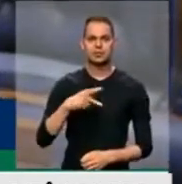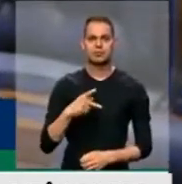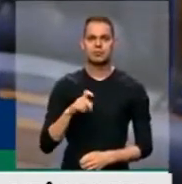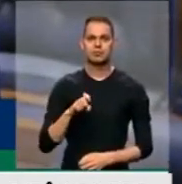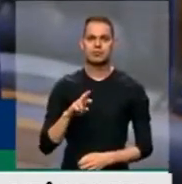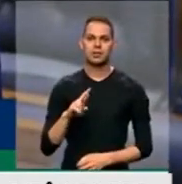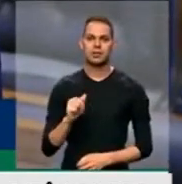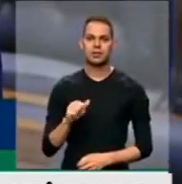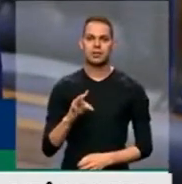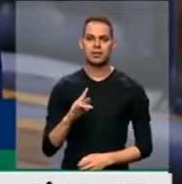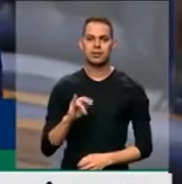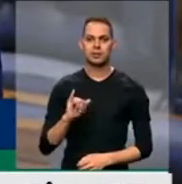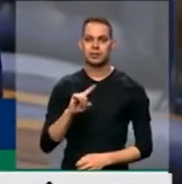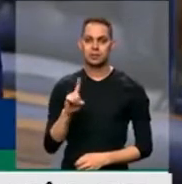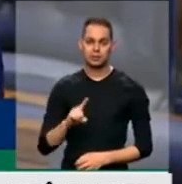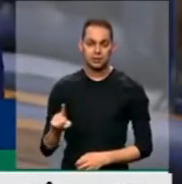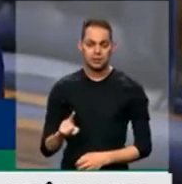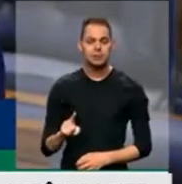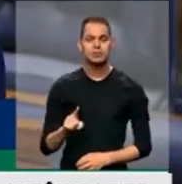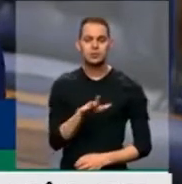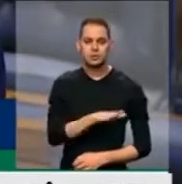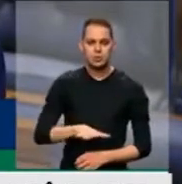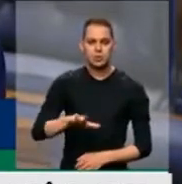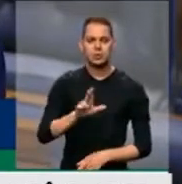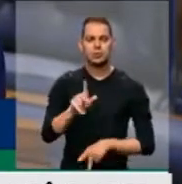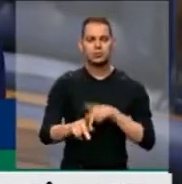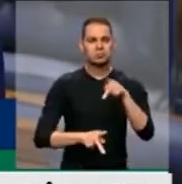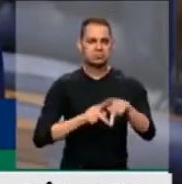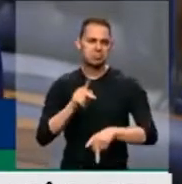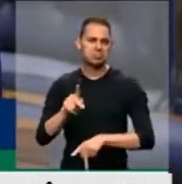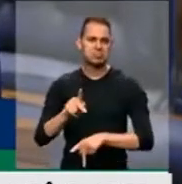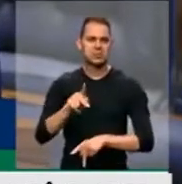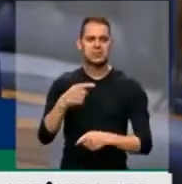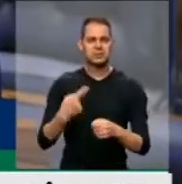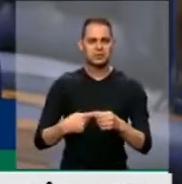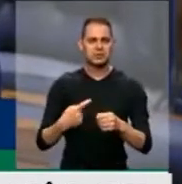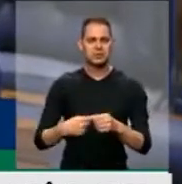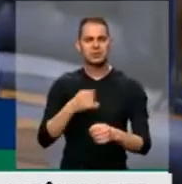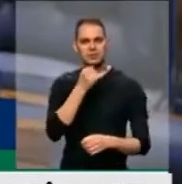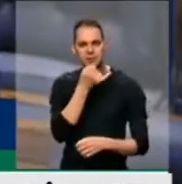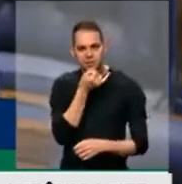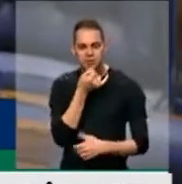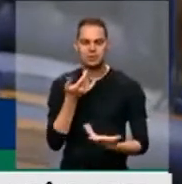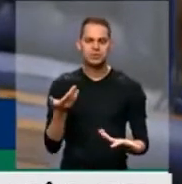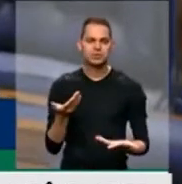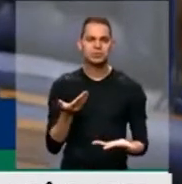muito grande para o estado do Maranhão, o falecimento do Antônio Leite, que eu quero registrar,